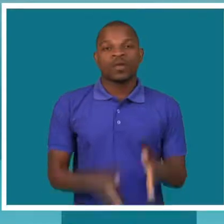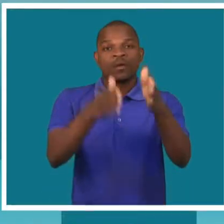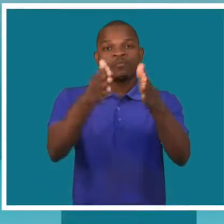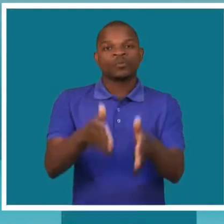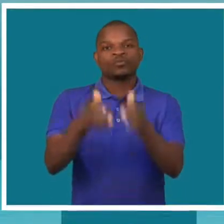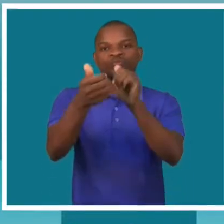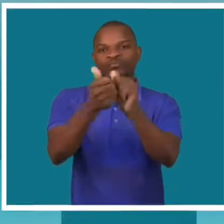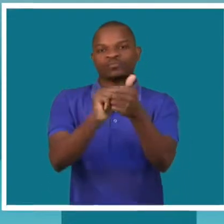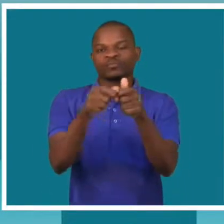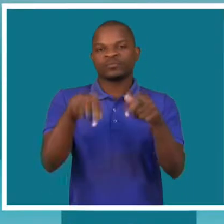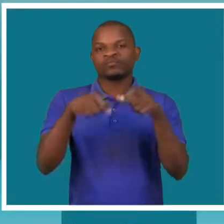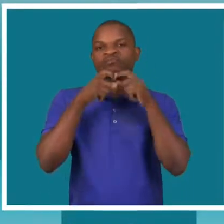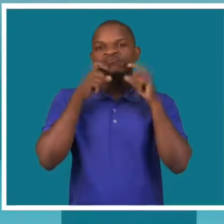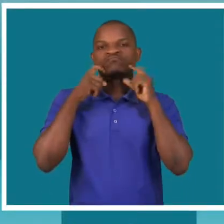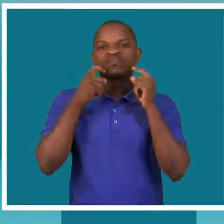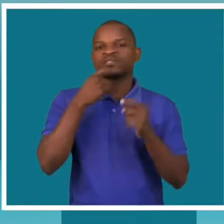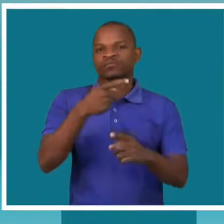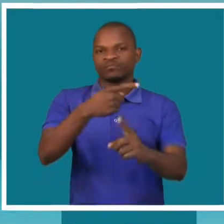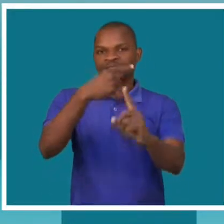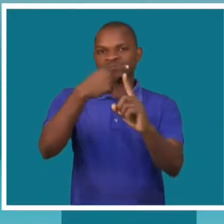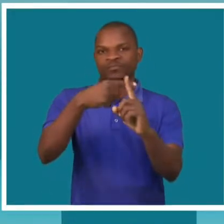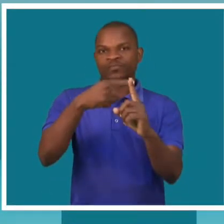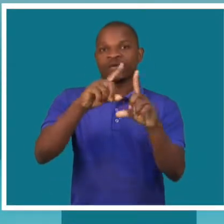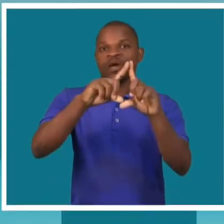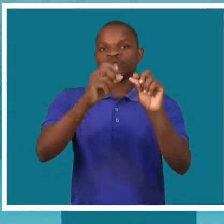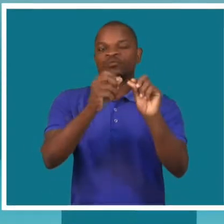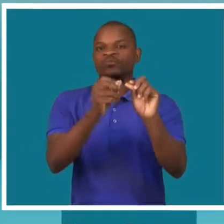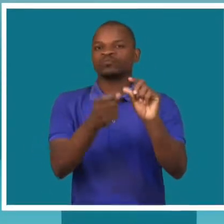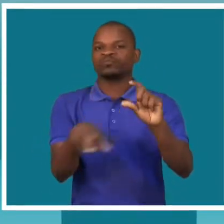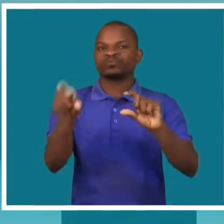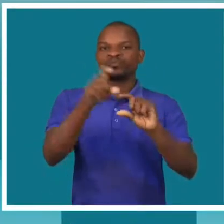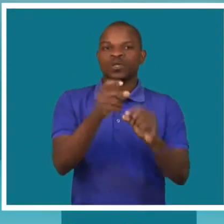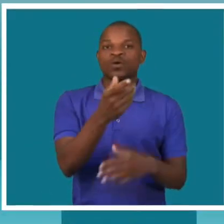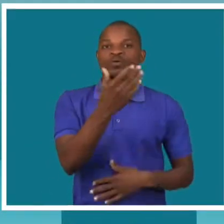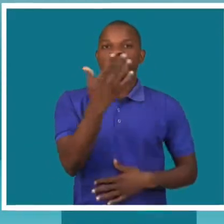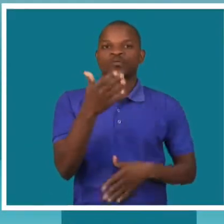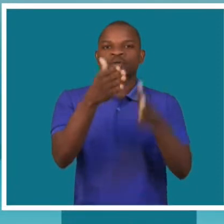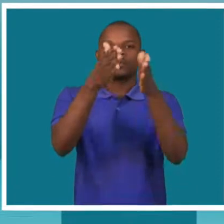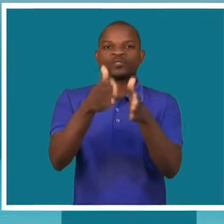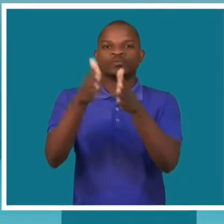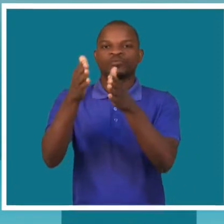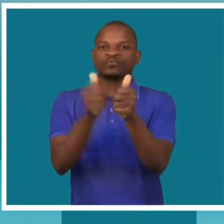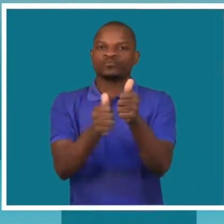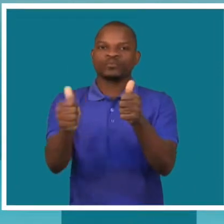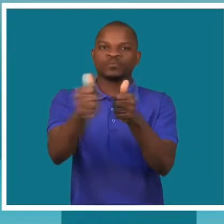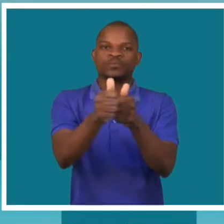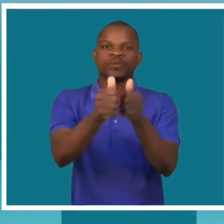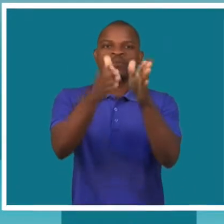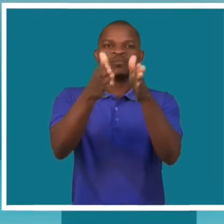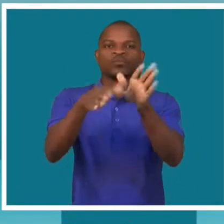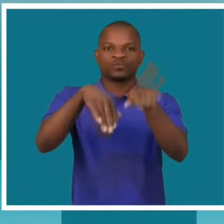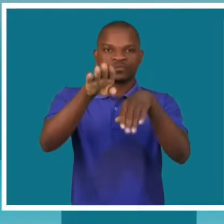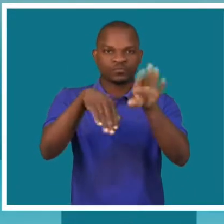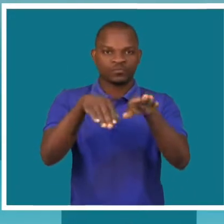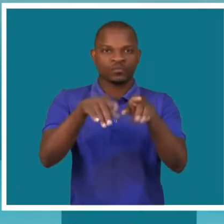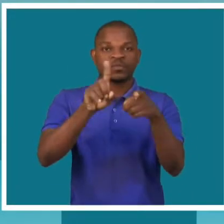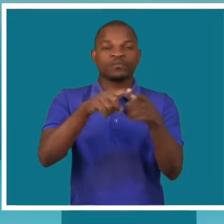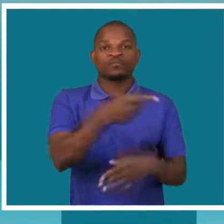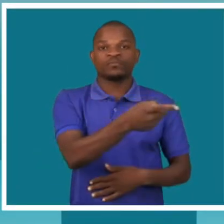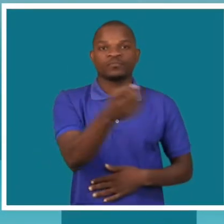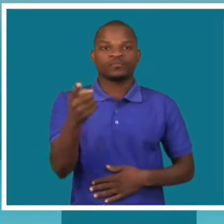Os esportistas moçambicanos dão nota positiva ao aumento do número de agenciadores de jogadores de futebol.